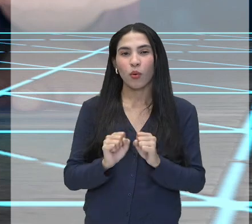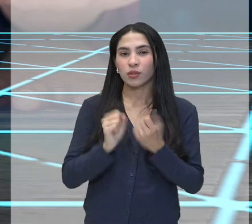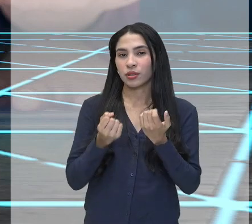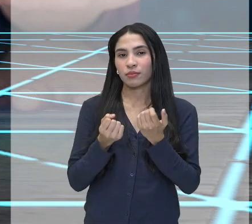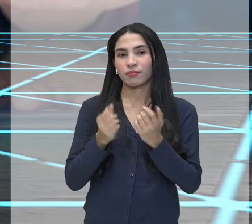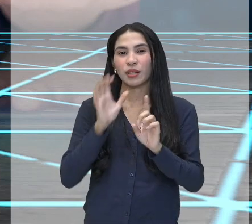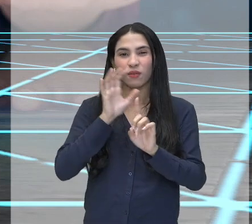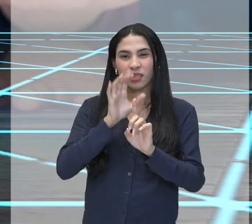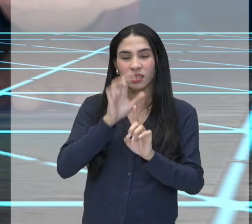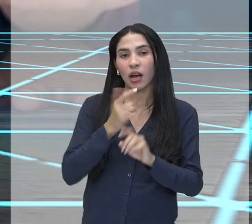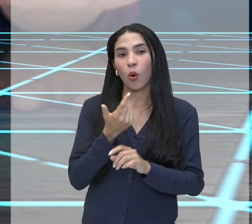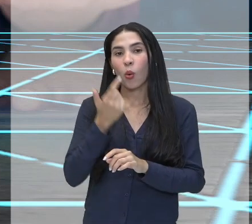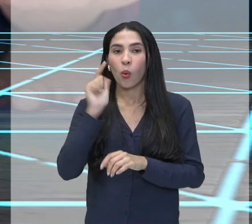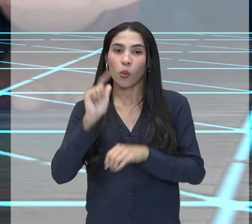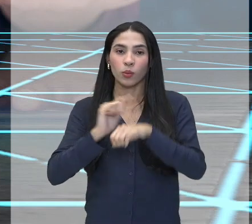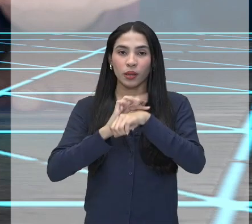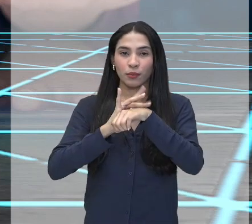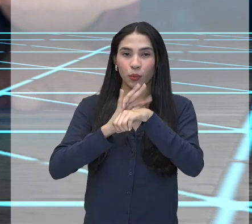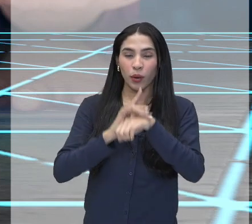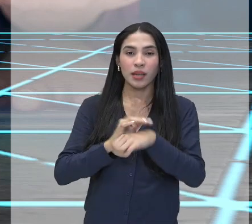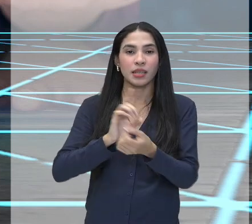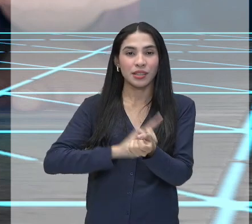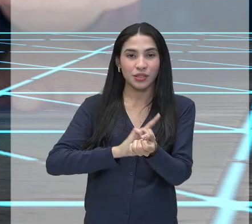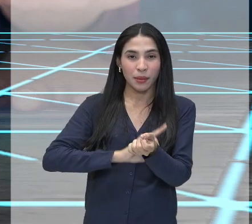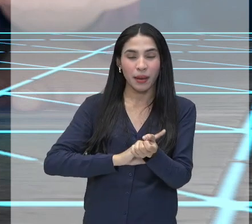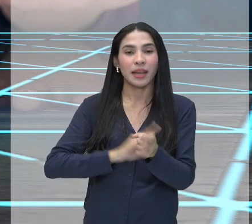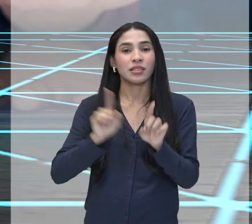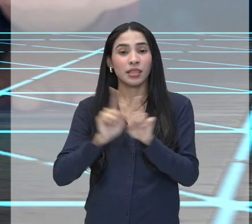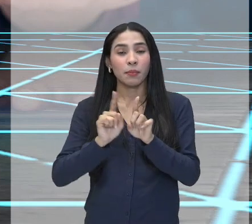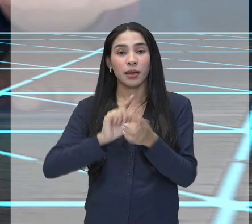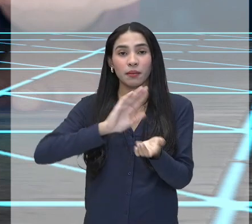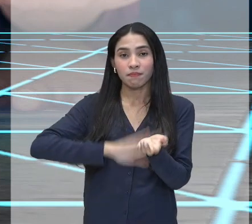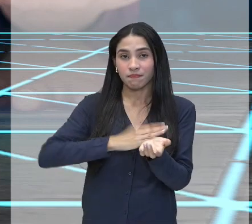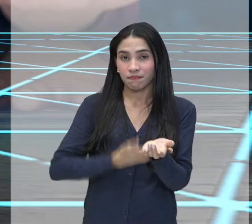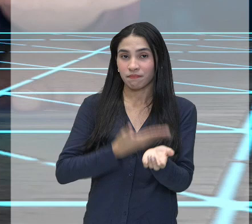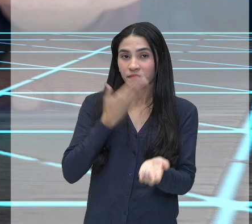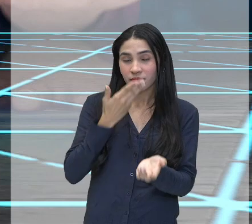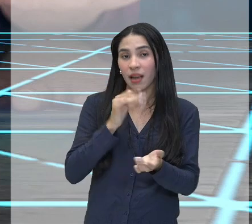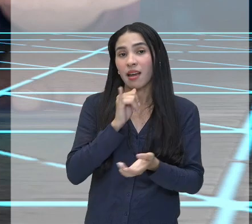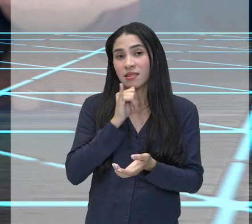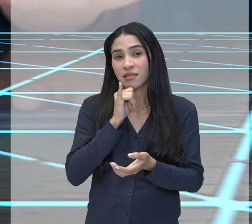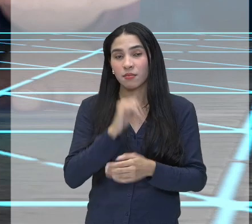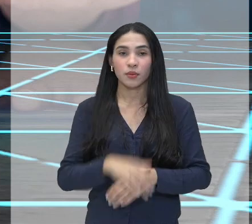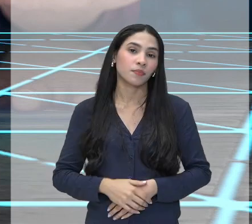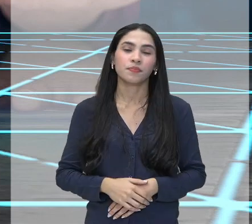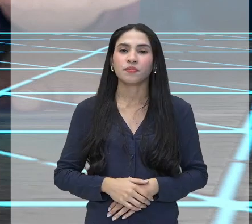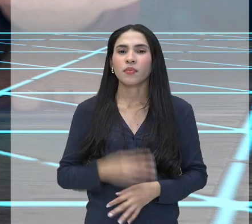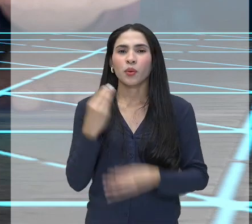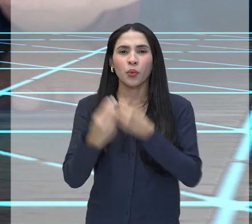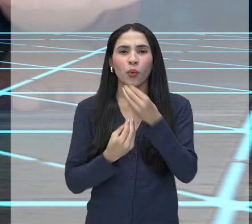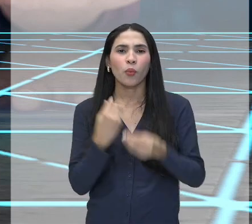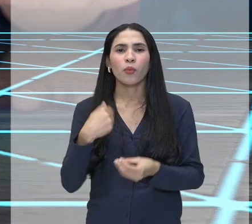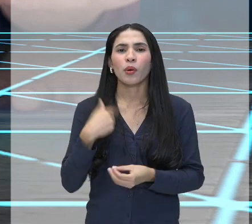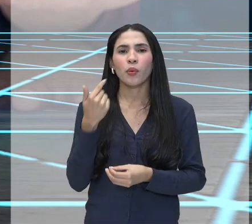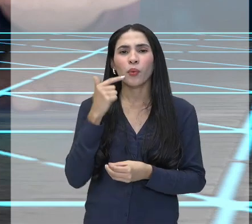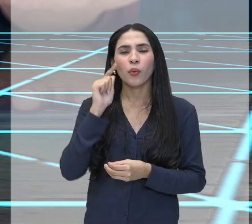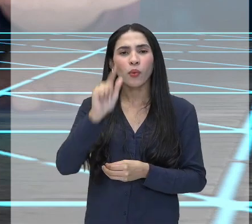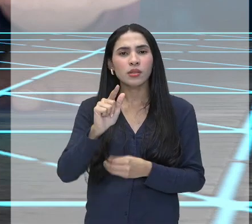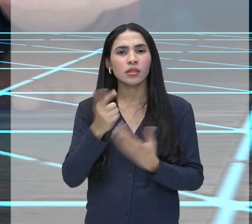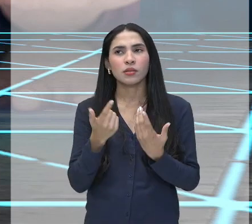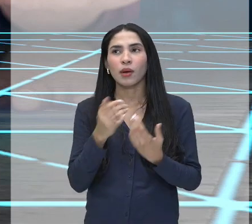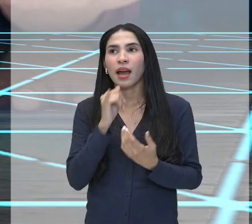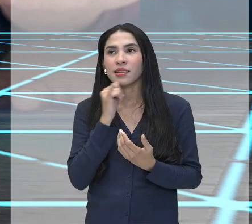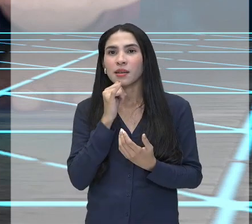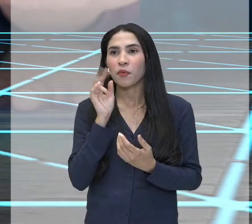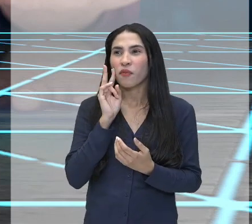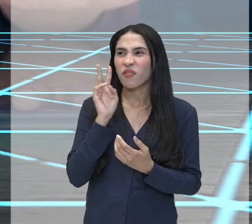de novas doenças, como diabetes e hipertensão, por exemplo. Ok? E como é que eu consigo definir se aquele